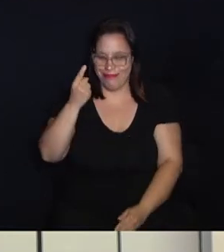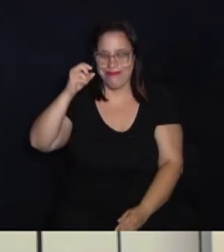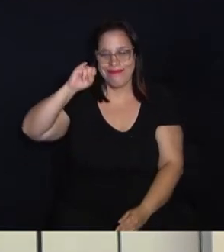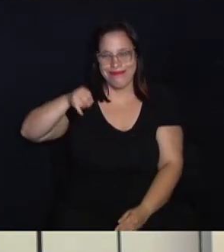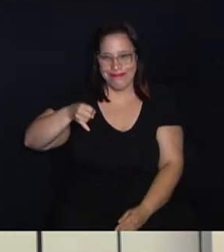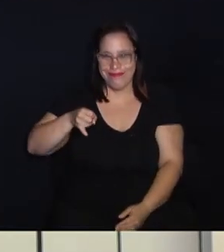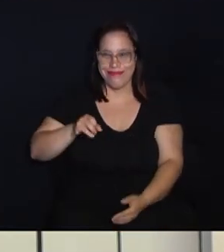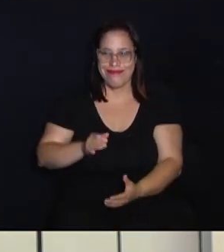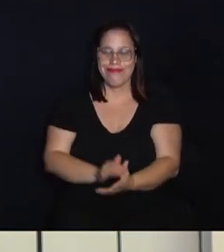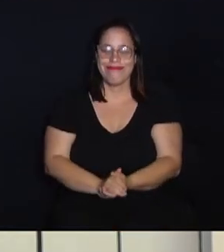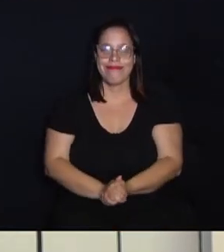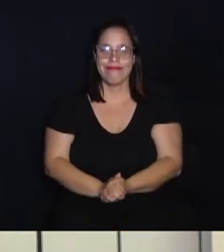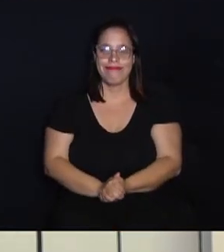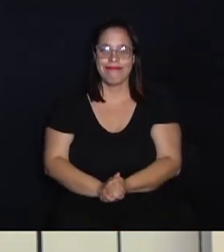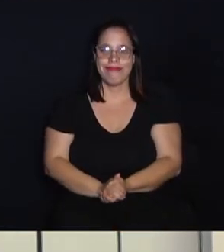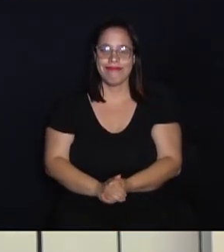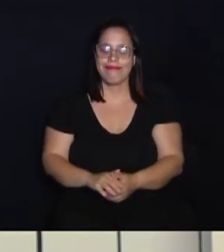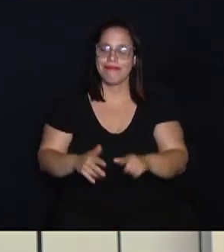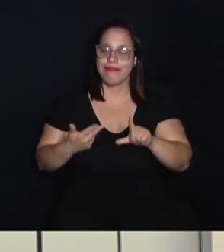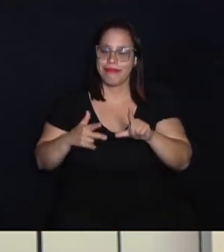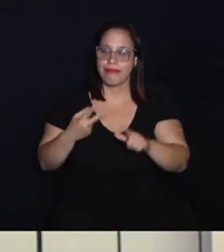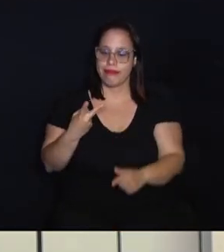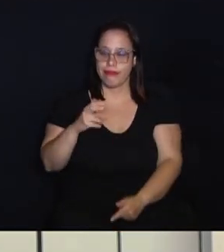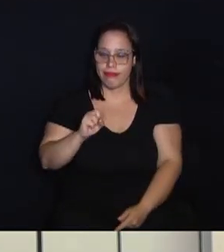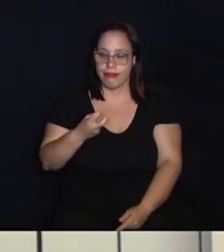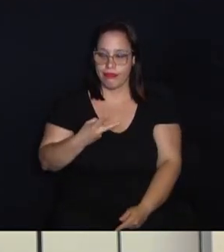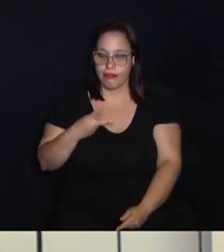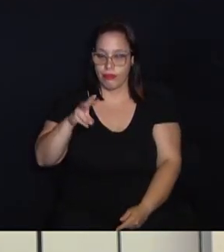1º de janeiro para a legislatura